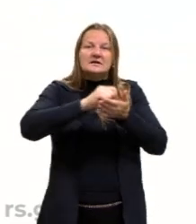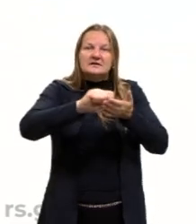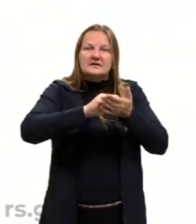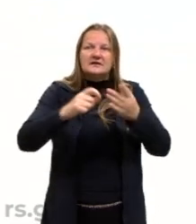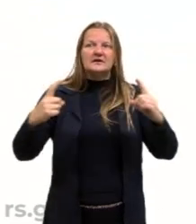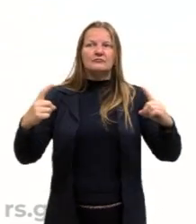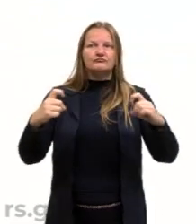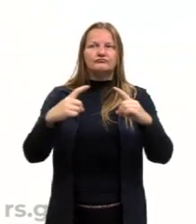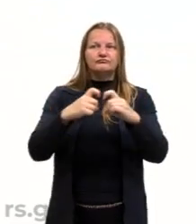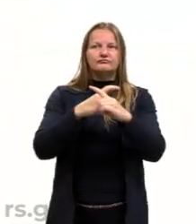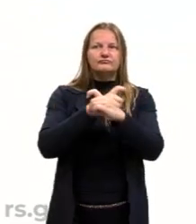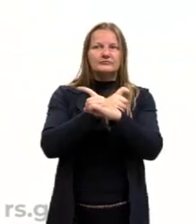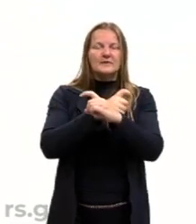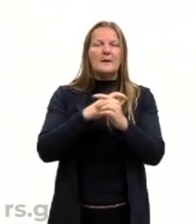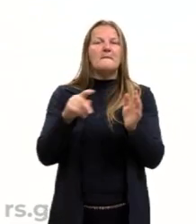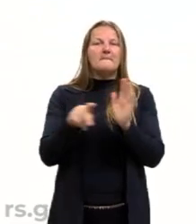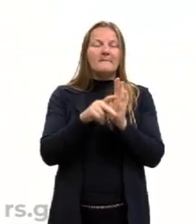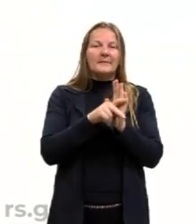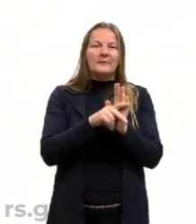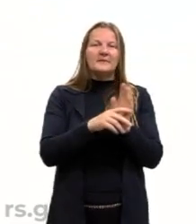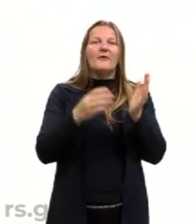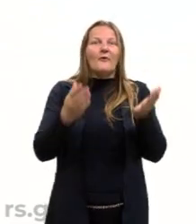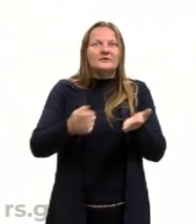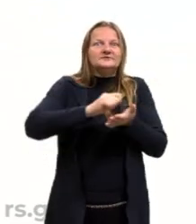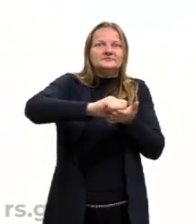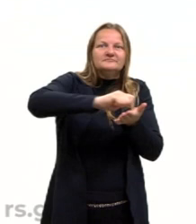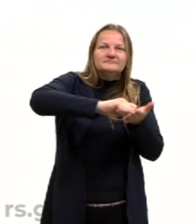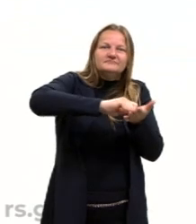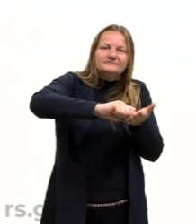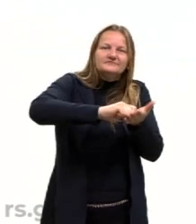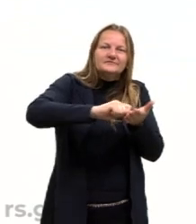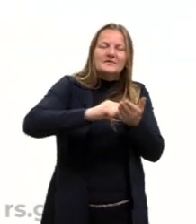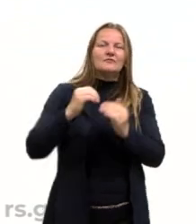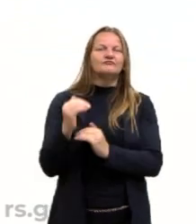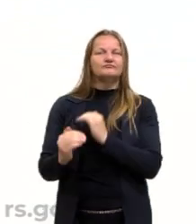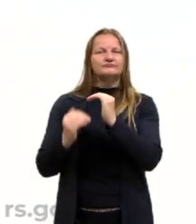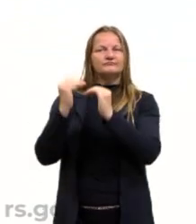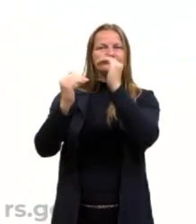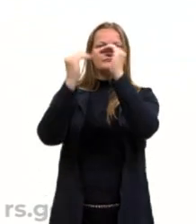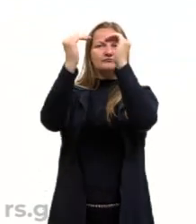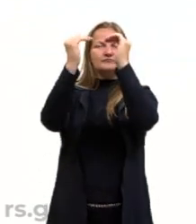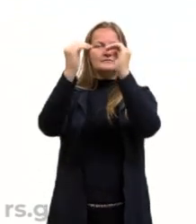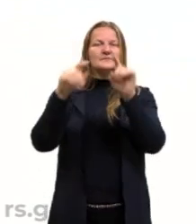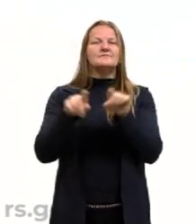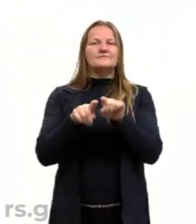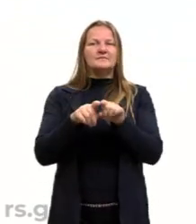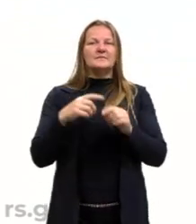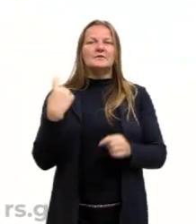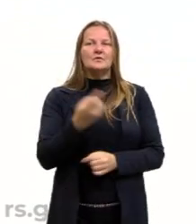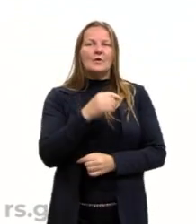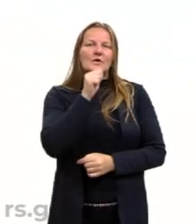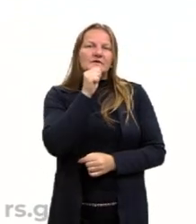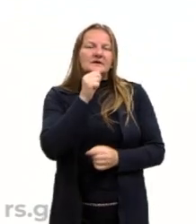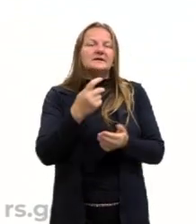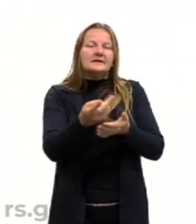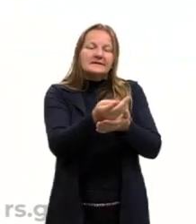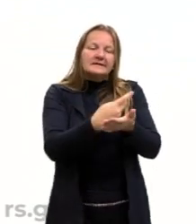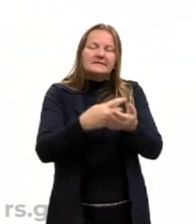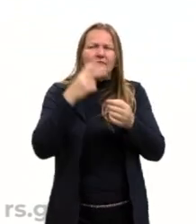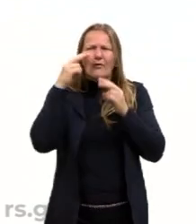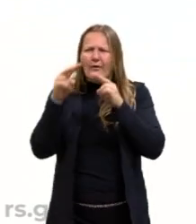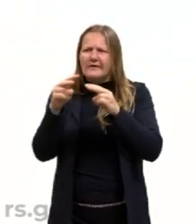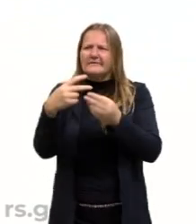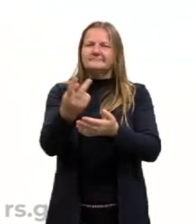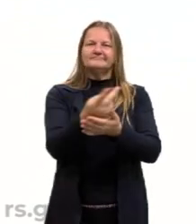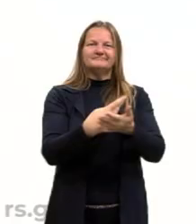hoje como escrita tá então a gente evolui para a gente ainda são desenhos né Se vocês